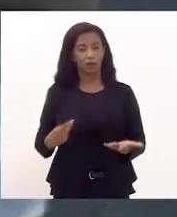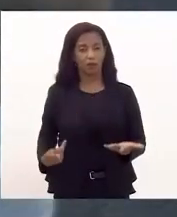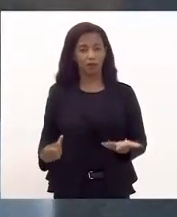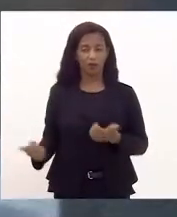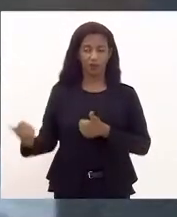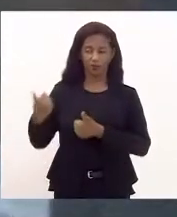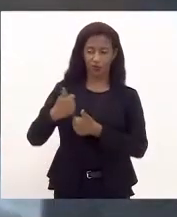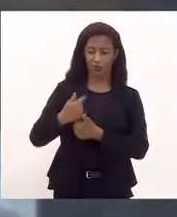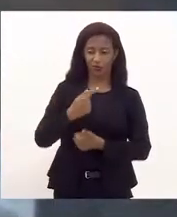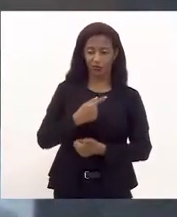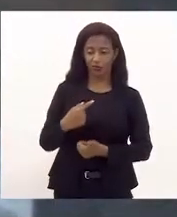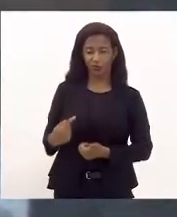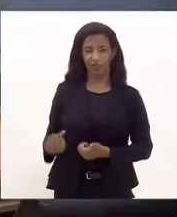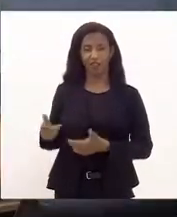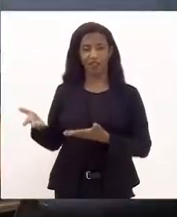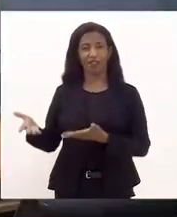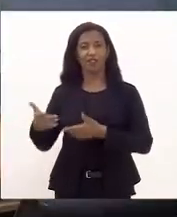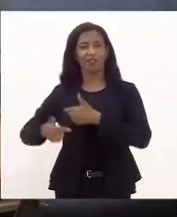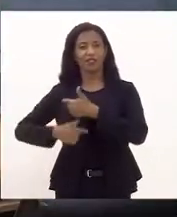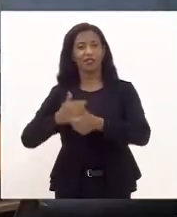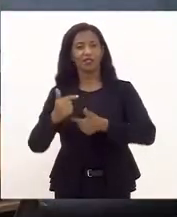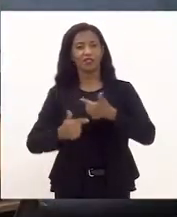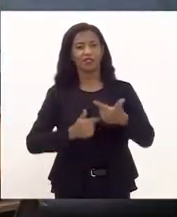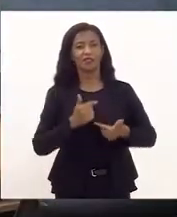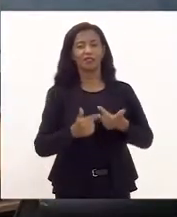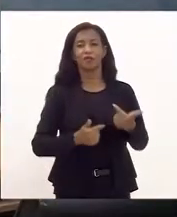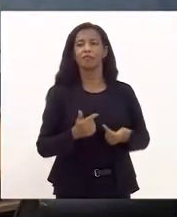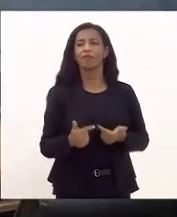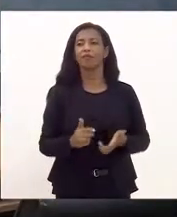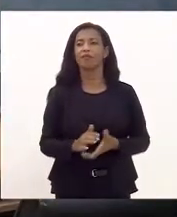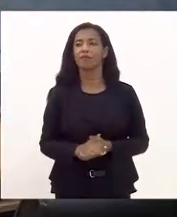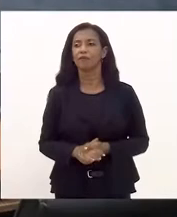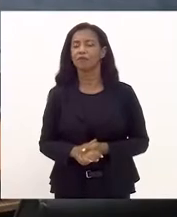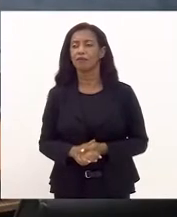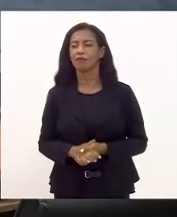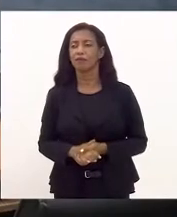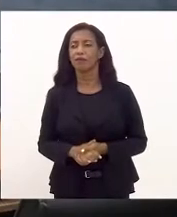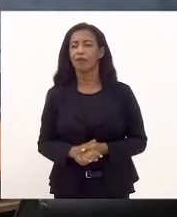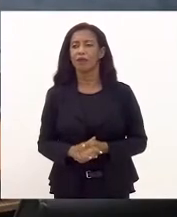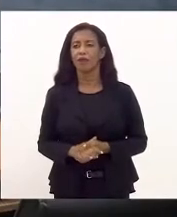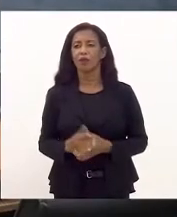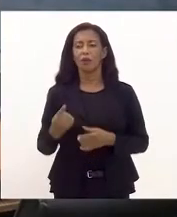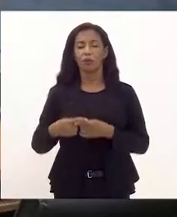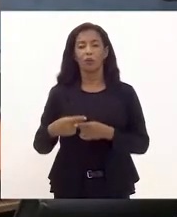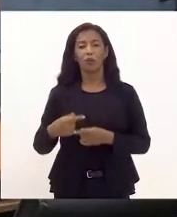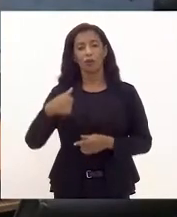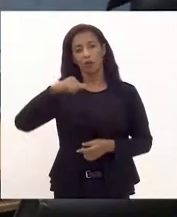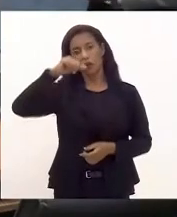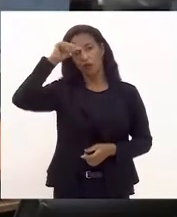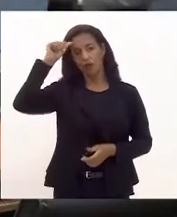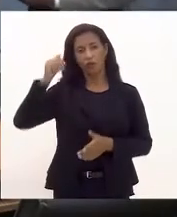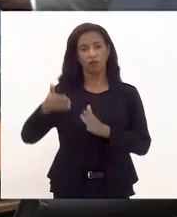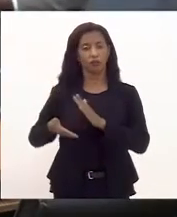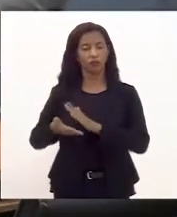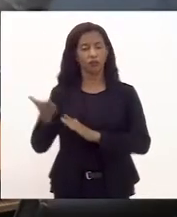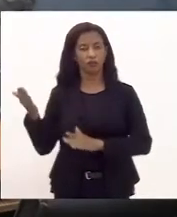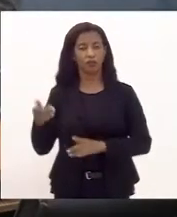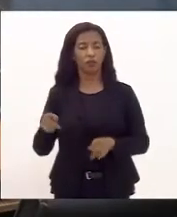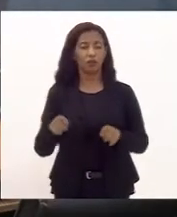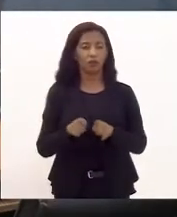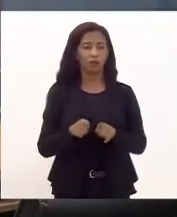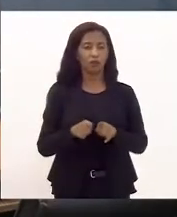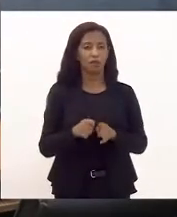governador fazendo a interinidade por conta da viagem do governador Cláudio Castro. Quero